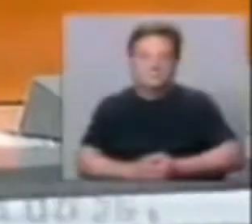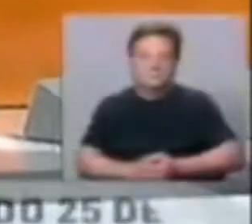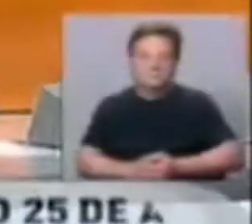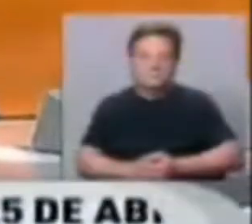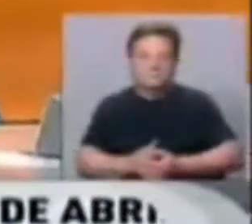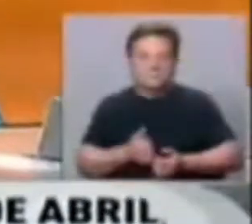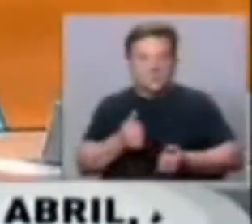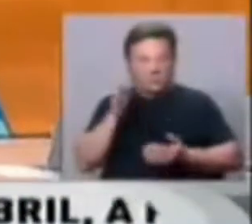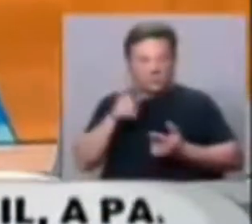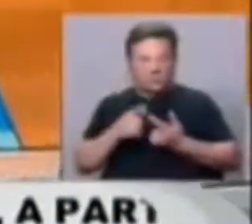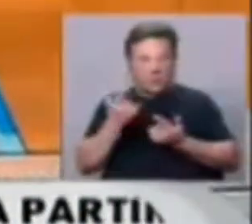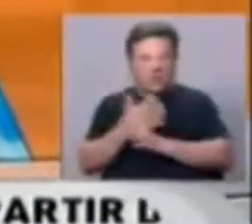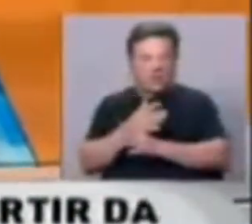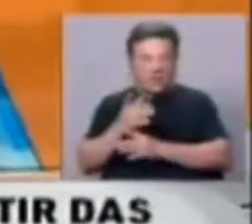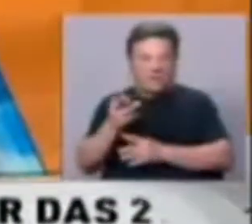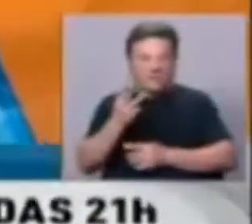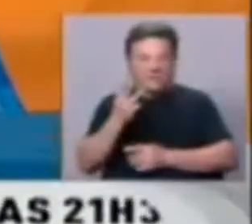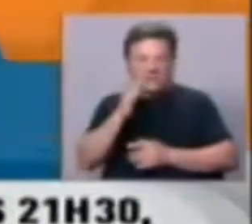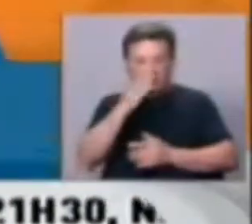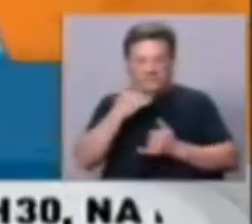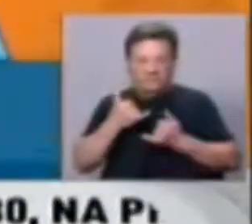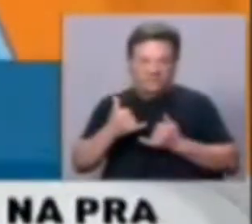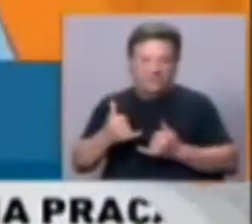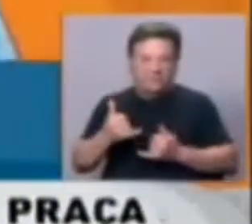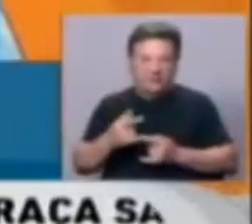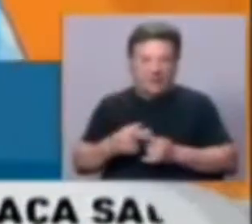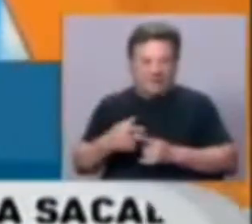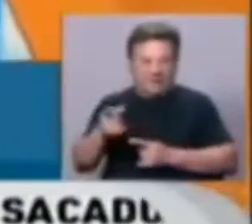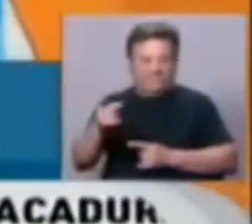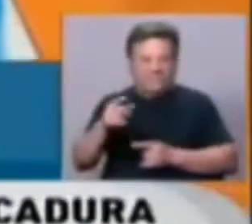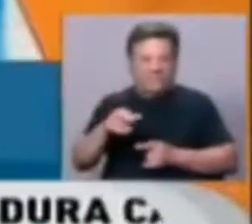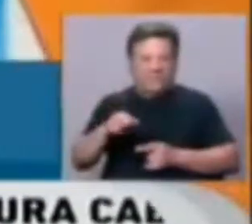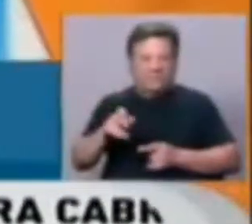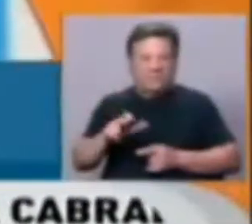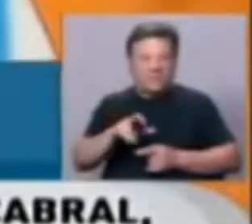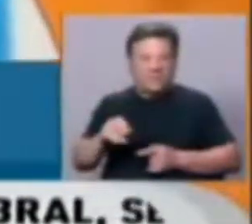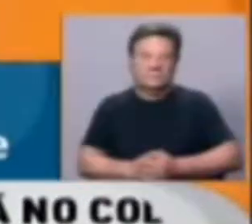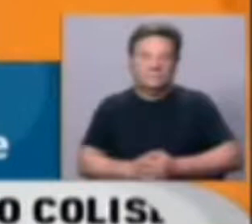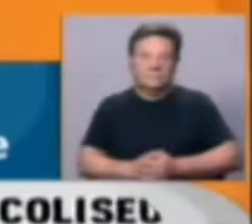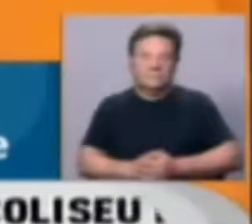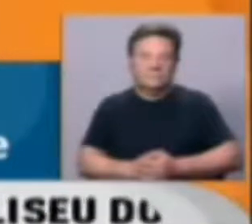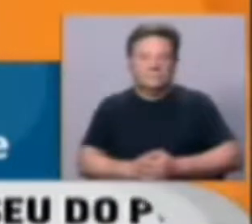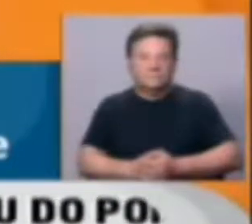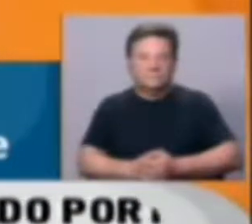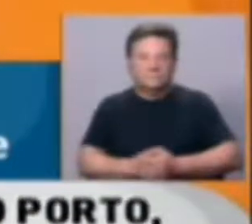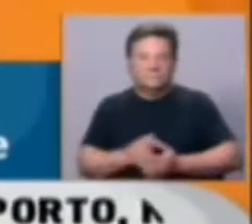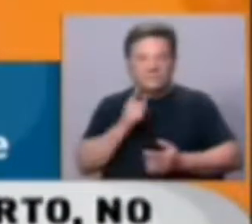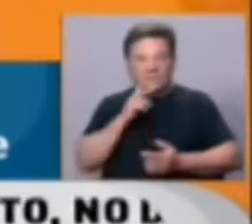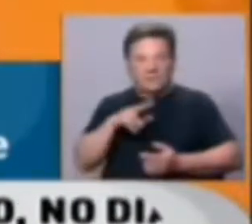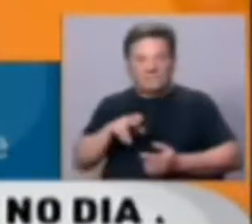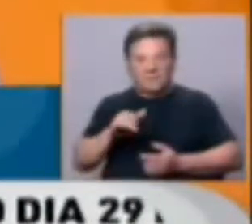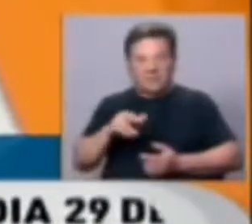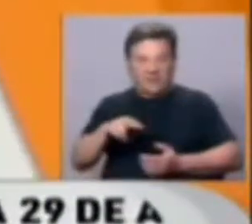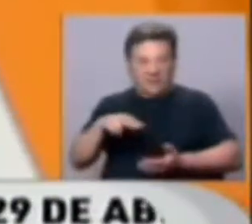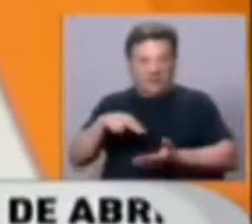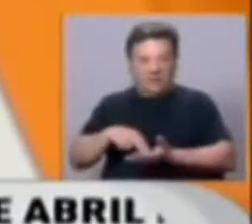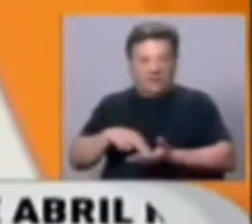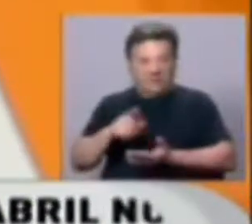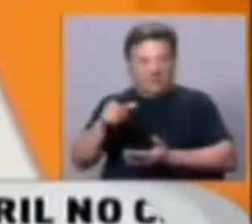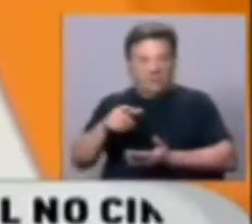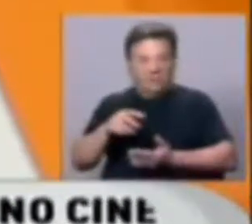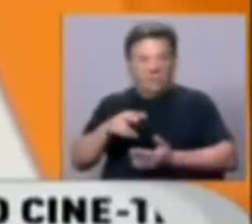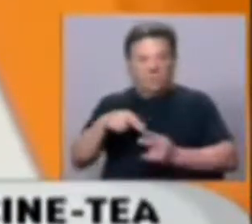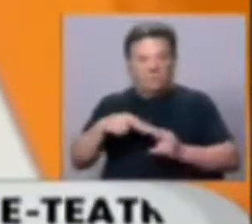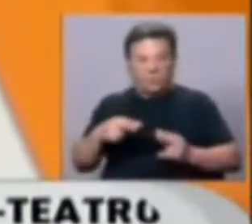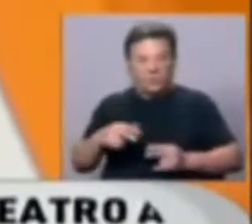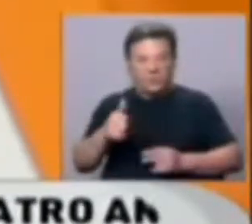Muito boa tarde. Há um incêndio com três frentes ativas no Parque Nacional da Peneda Gerês. A Maria Cerqueira está precisamente em Ponta Barca.